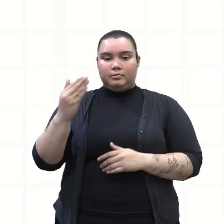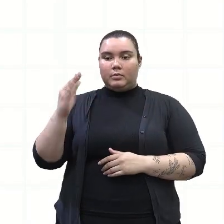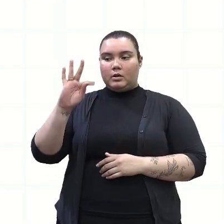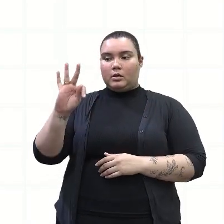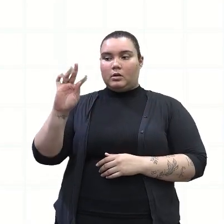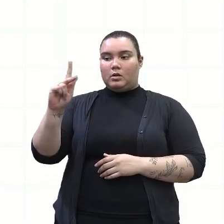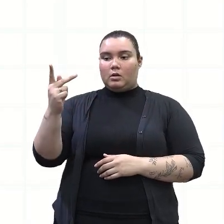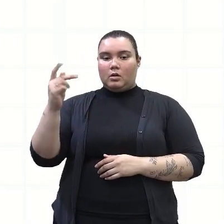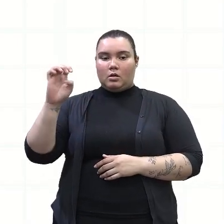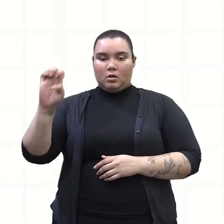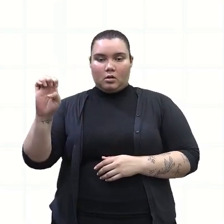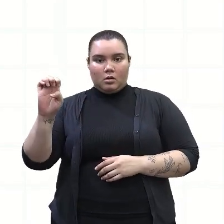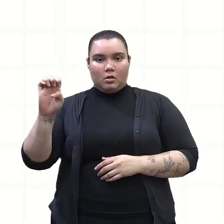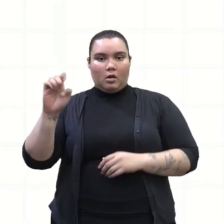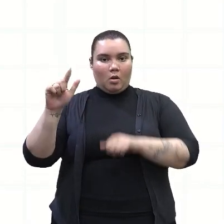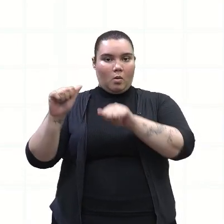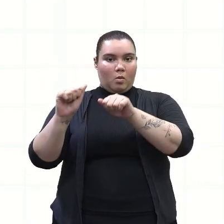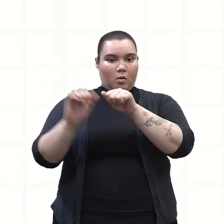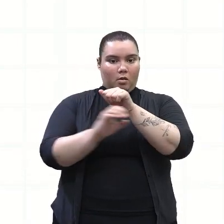THE, que é o